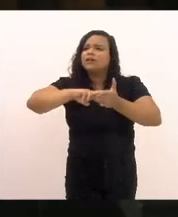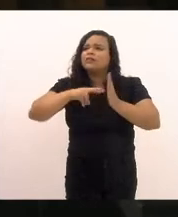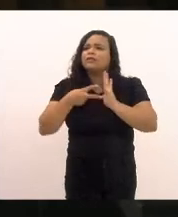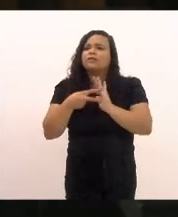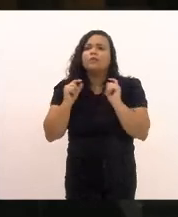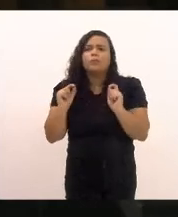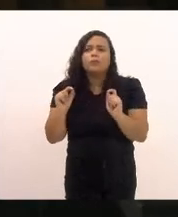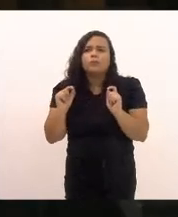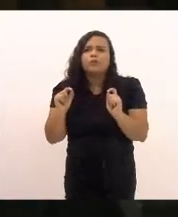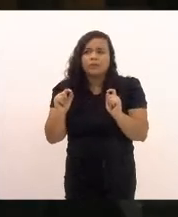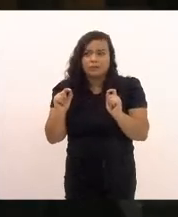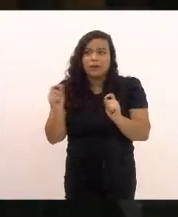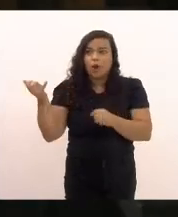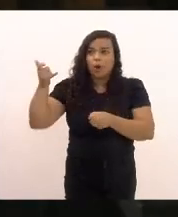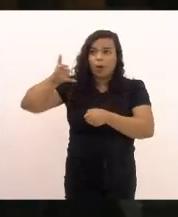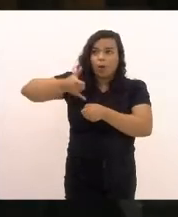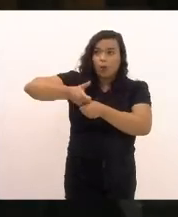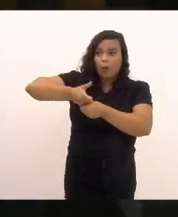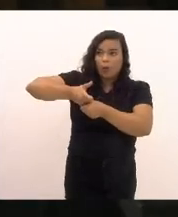que o combustível